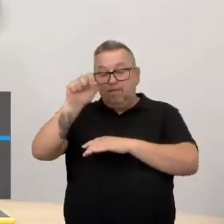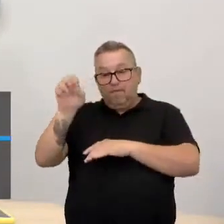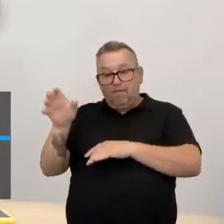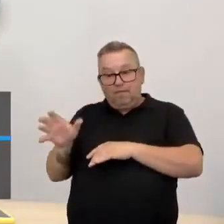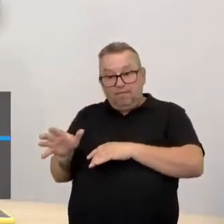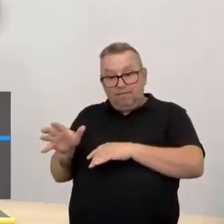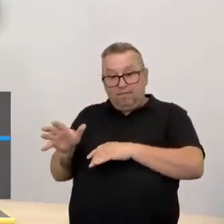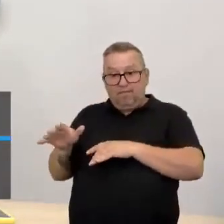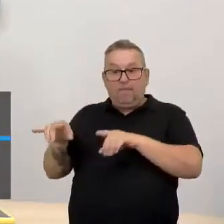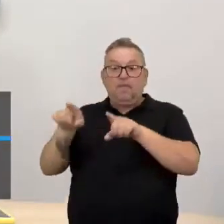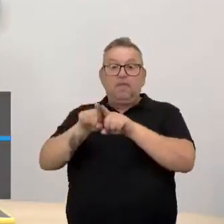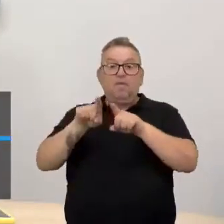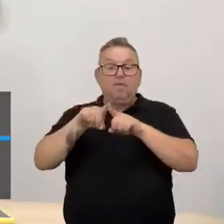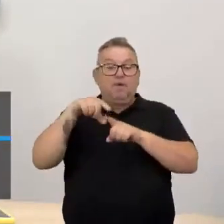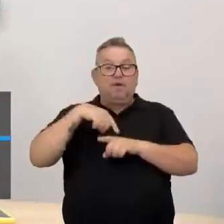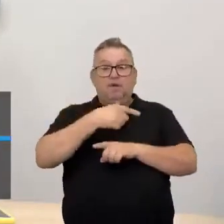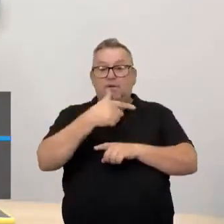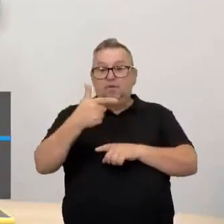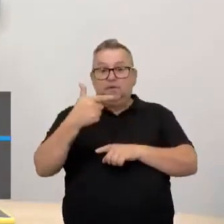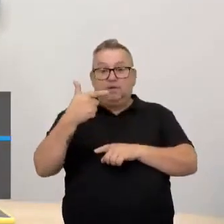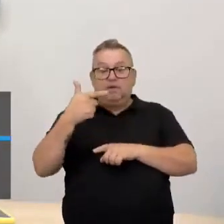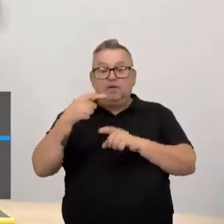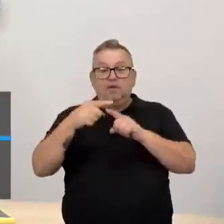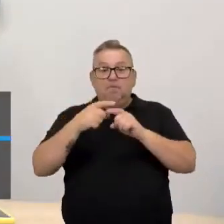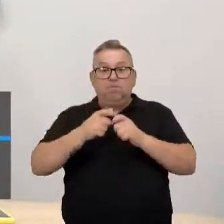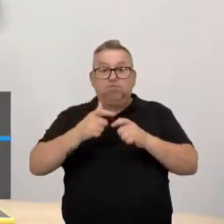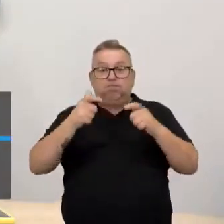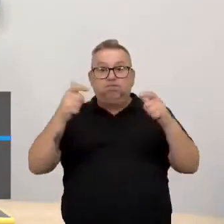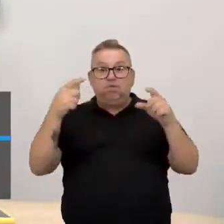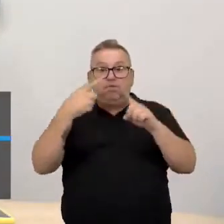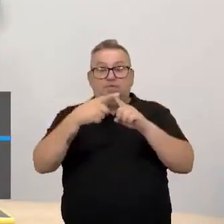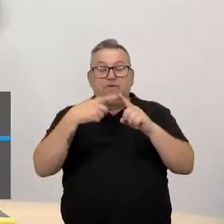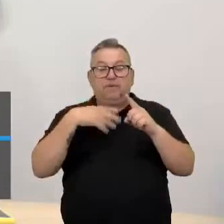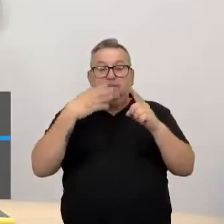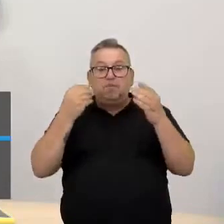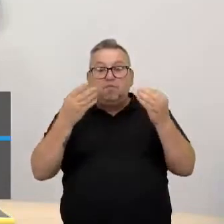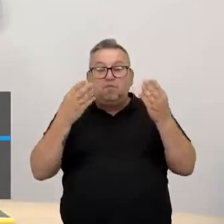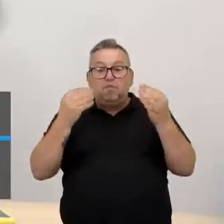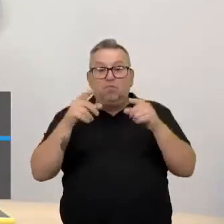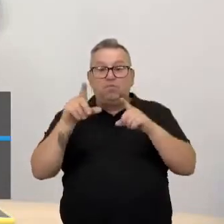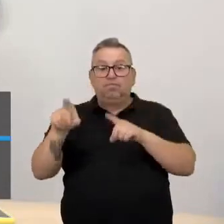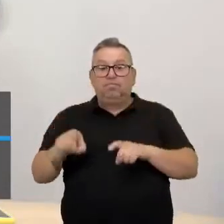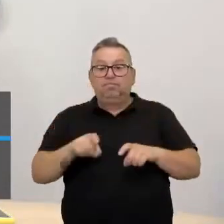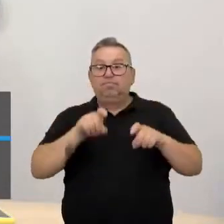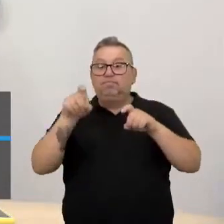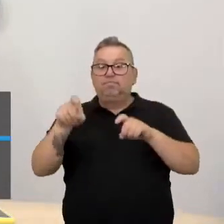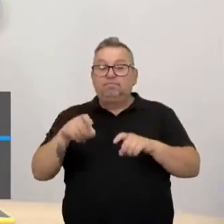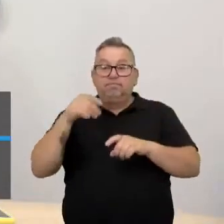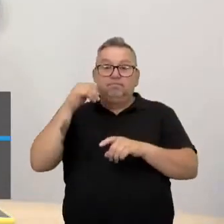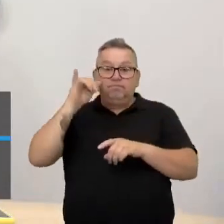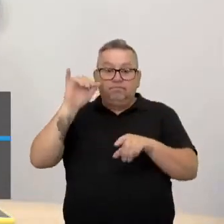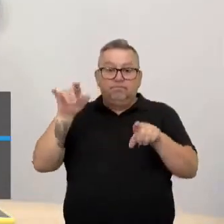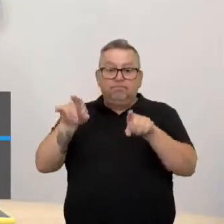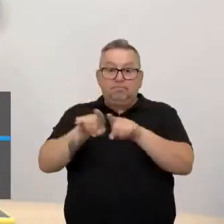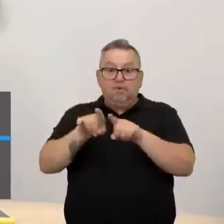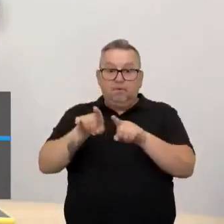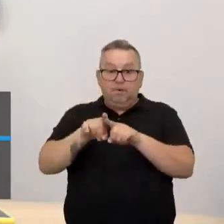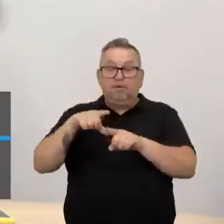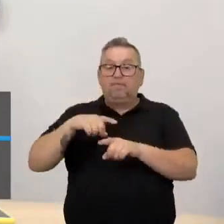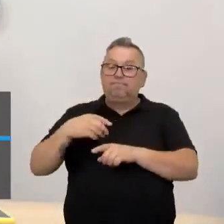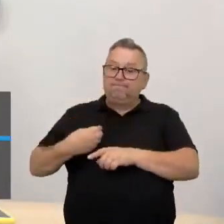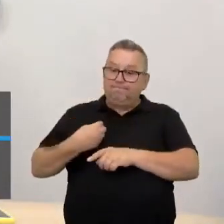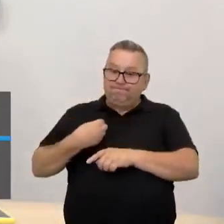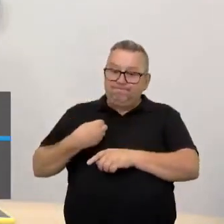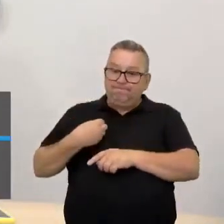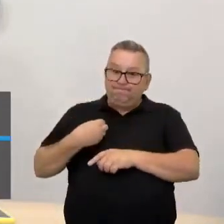né, queimadas que não tem uma grande proporção, porque lá muitas da agricultura que é feita e da pecuária são de subsistência, então